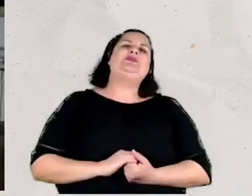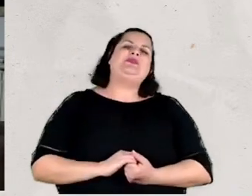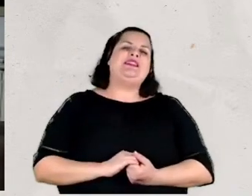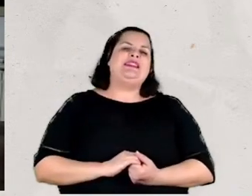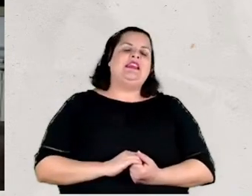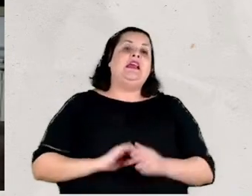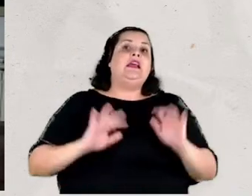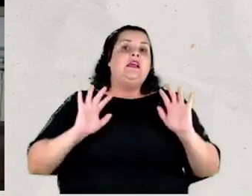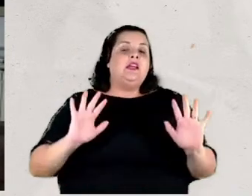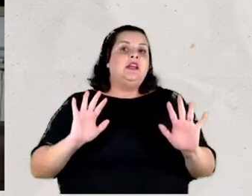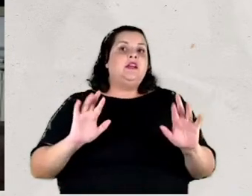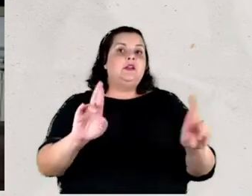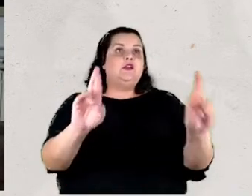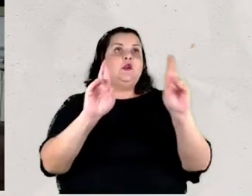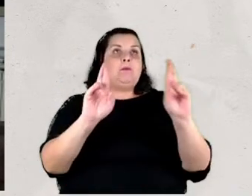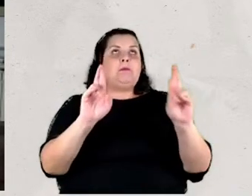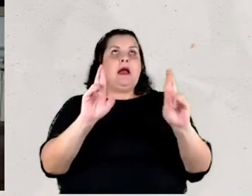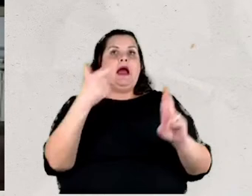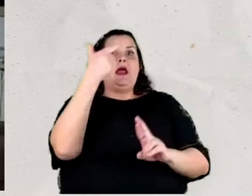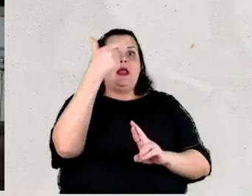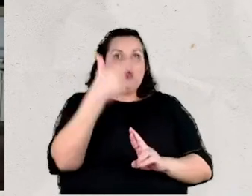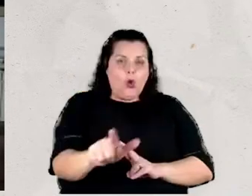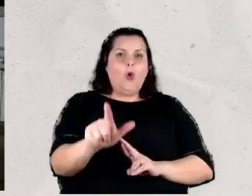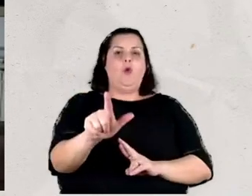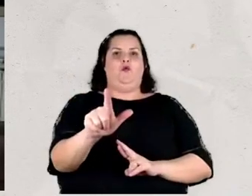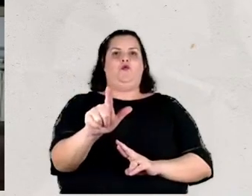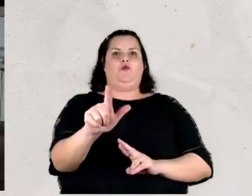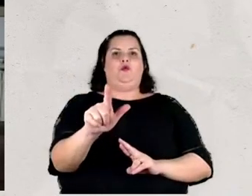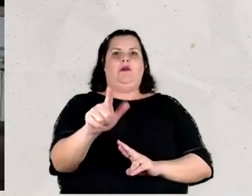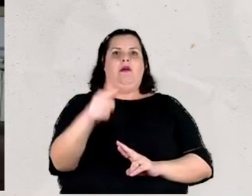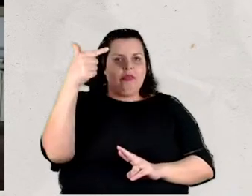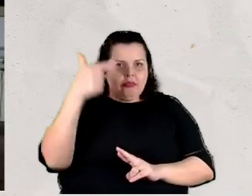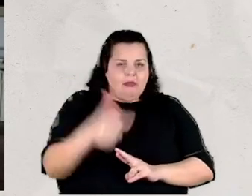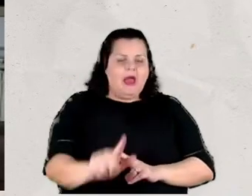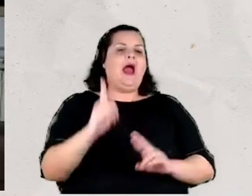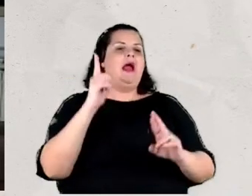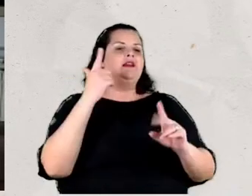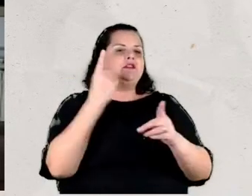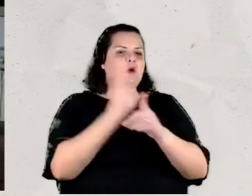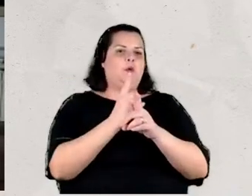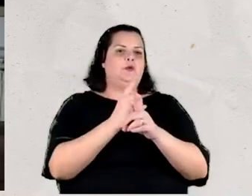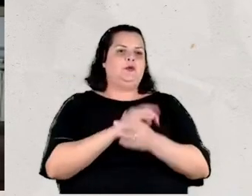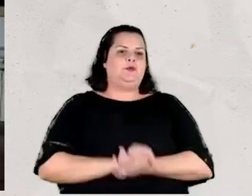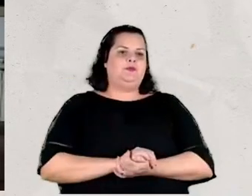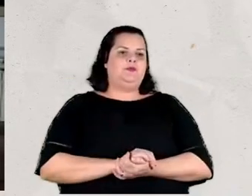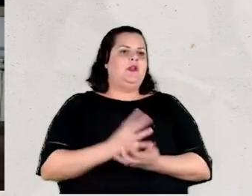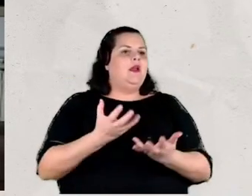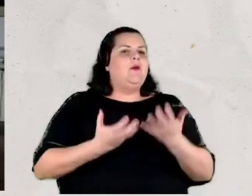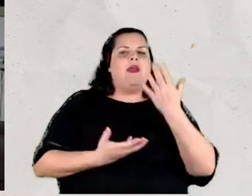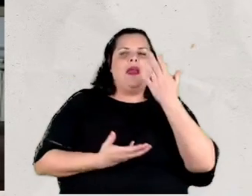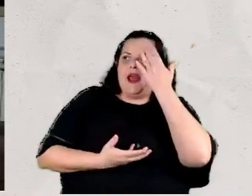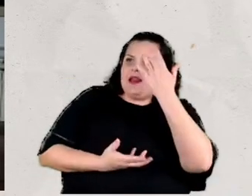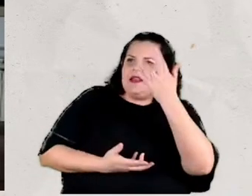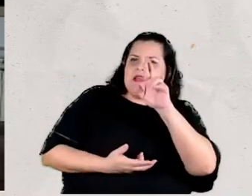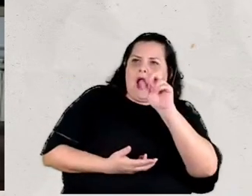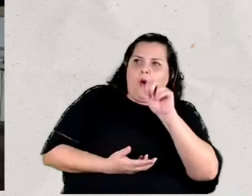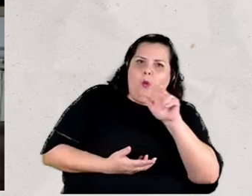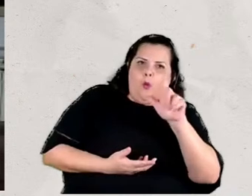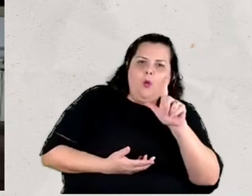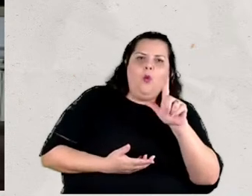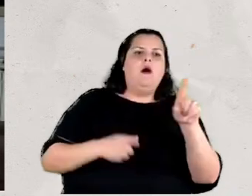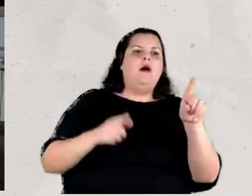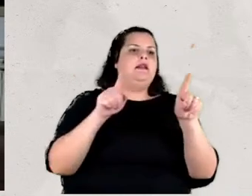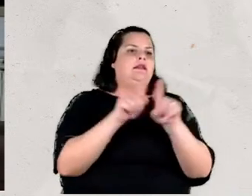Okay. Eu queria também agradecer muito a presença de Raul Gottlieb. Também